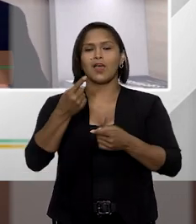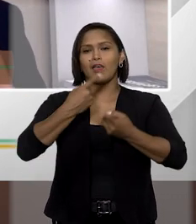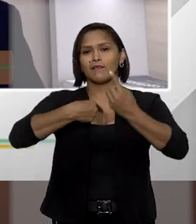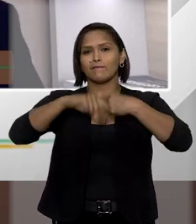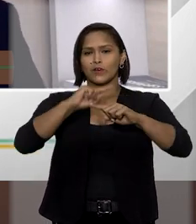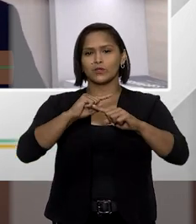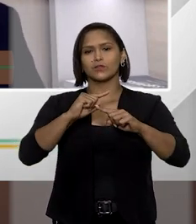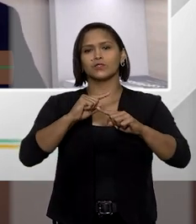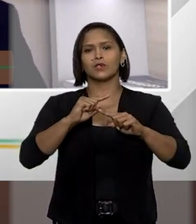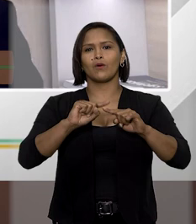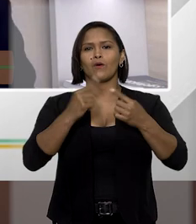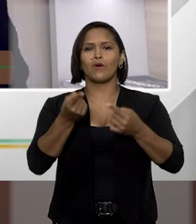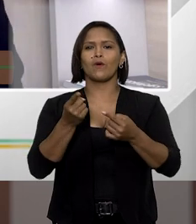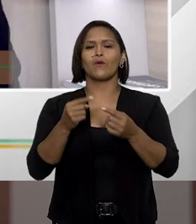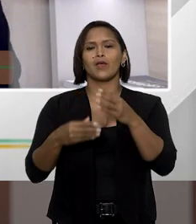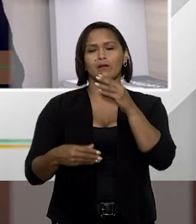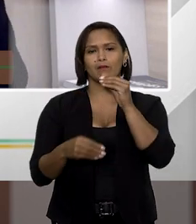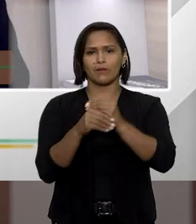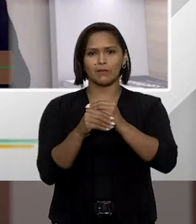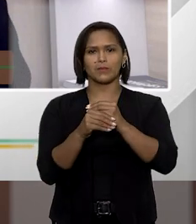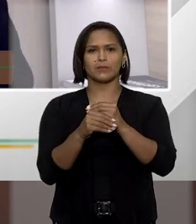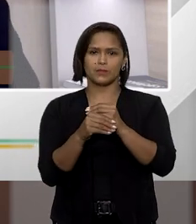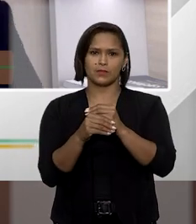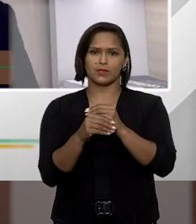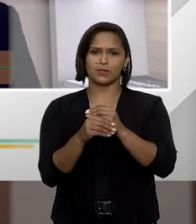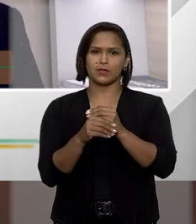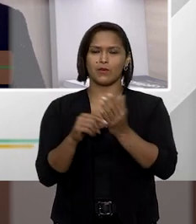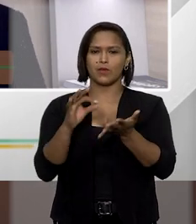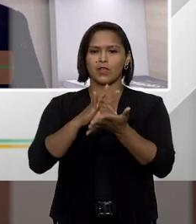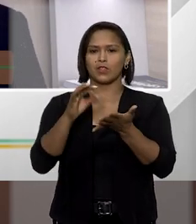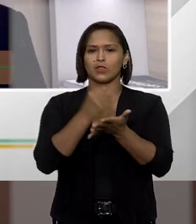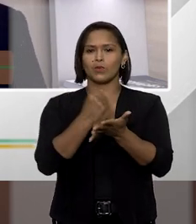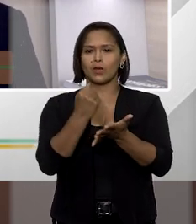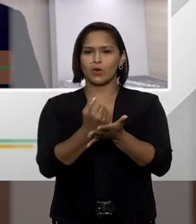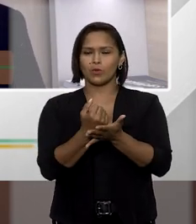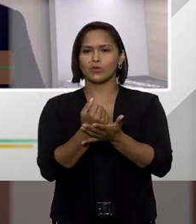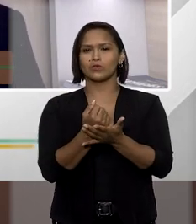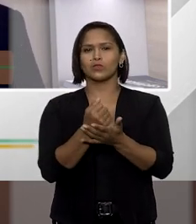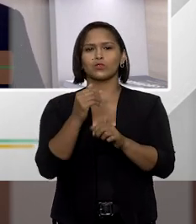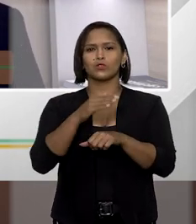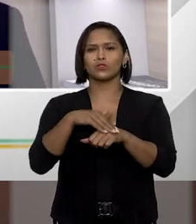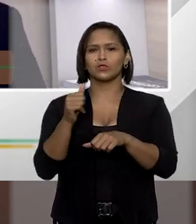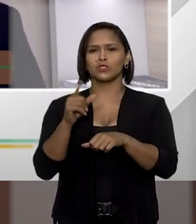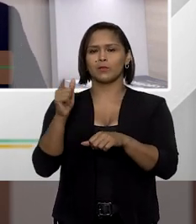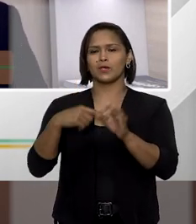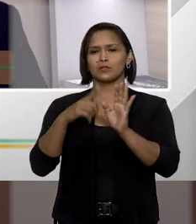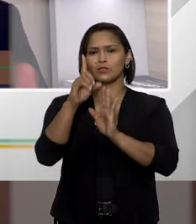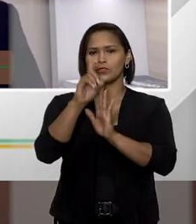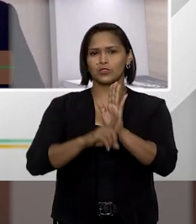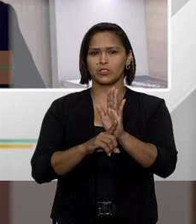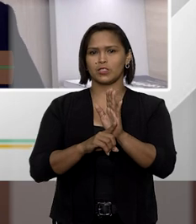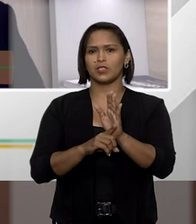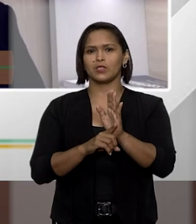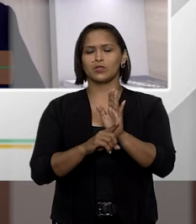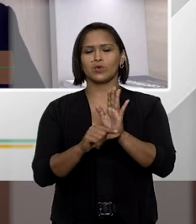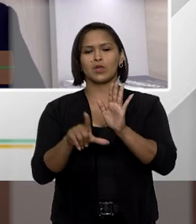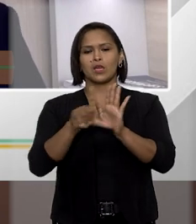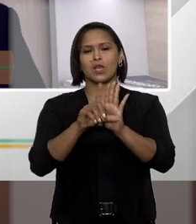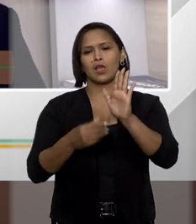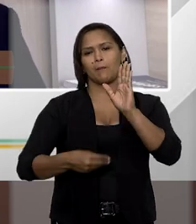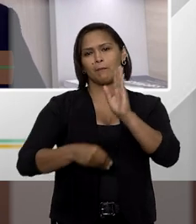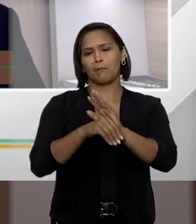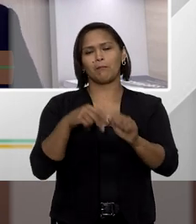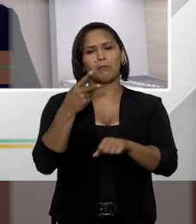a evolução ou é a complementação do acordo de leniência, do chamado direito